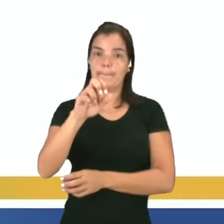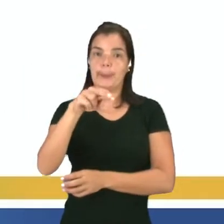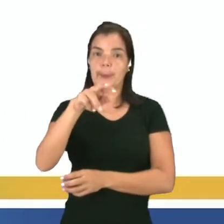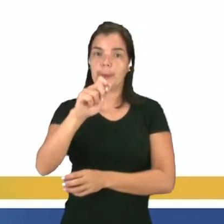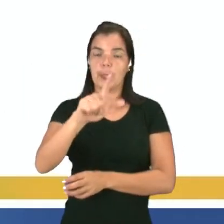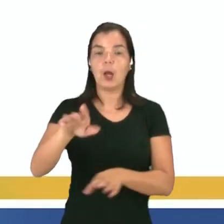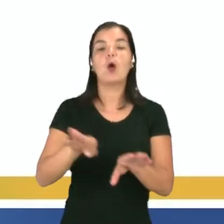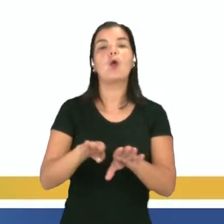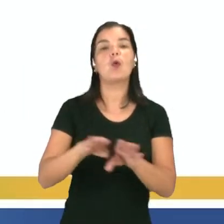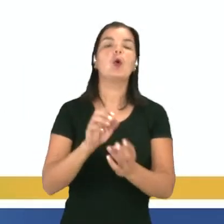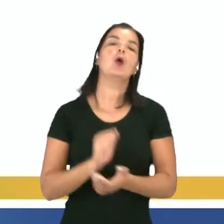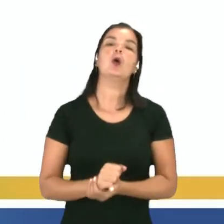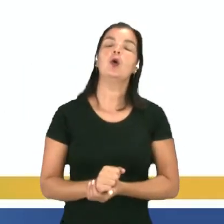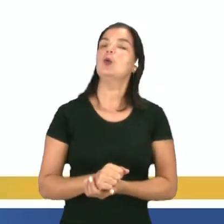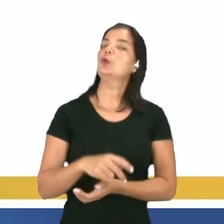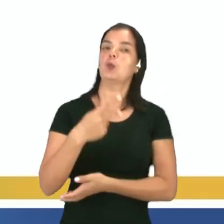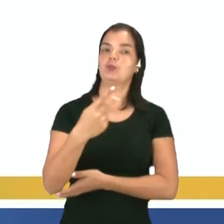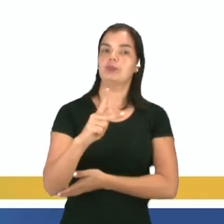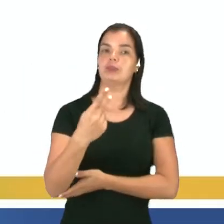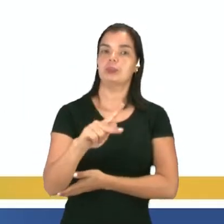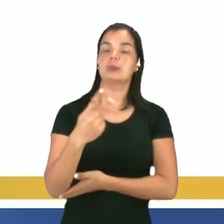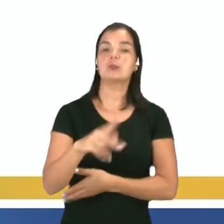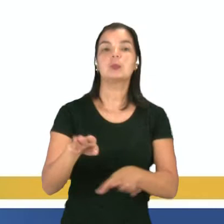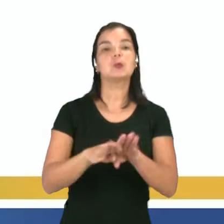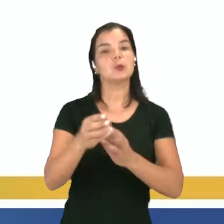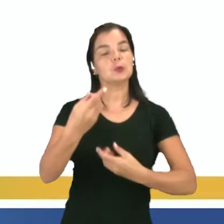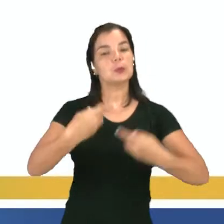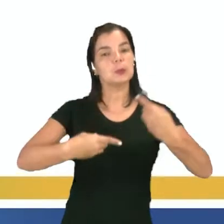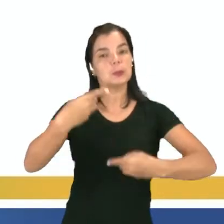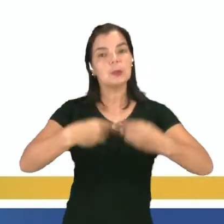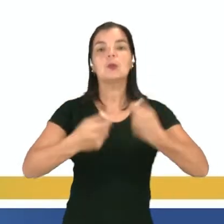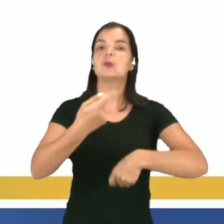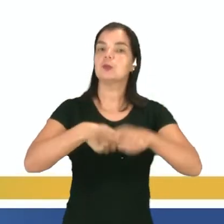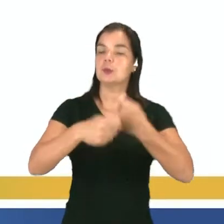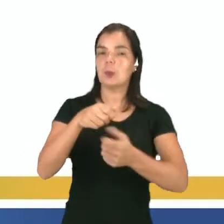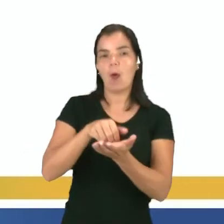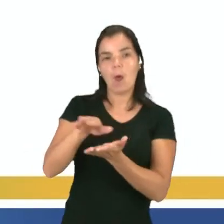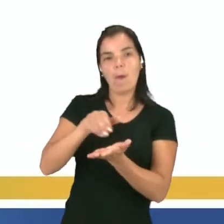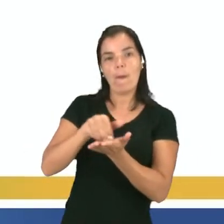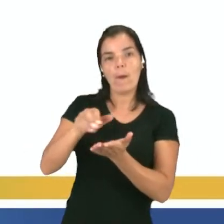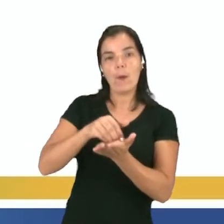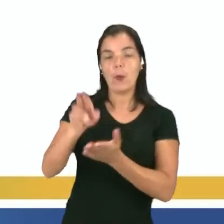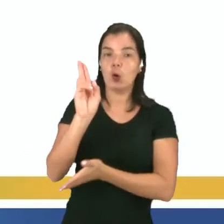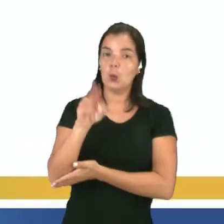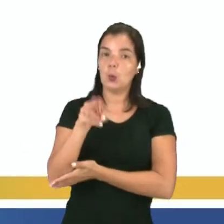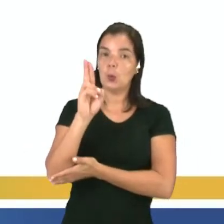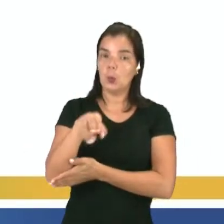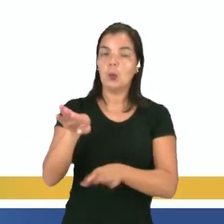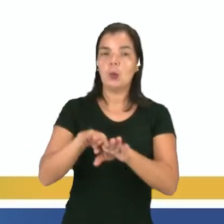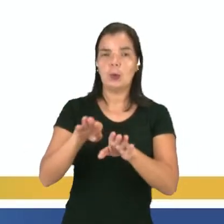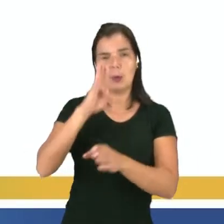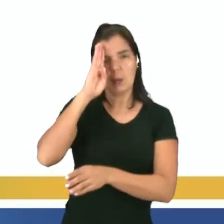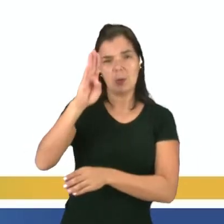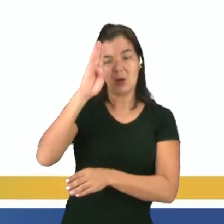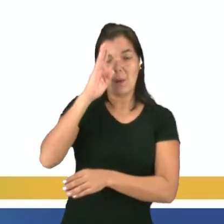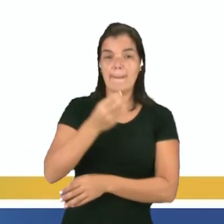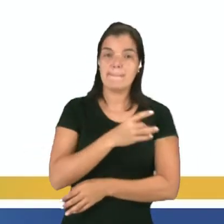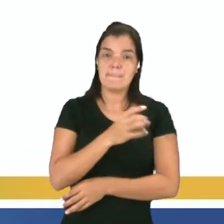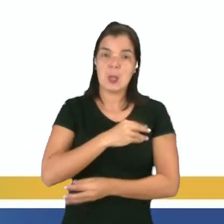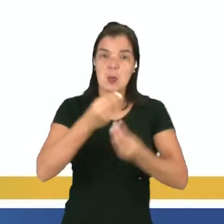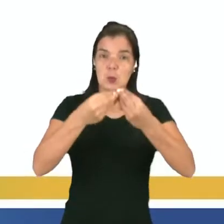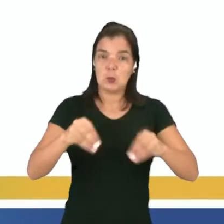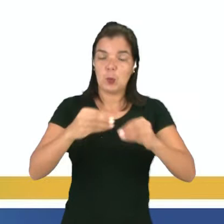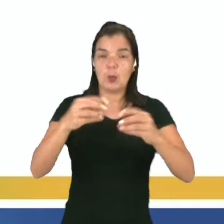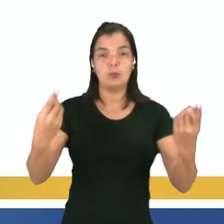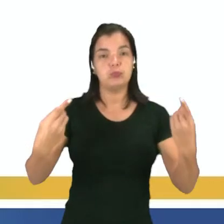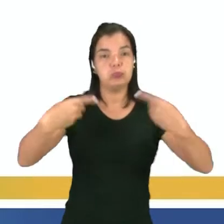Paraguai, crise política e econômica. No Uruguai, demissões de comandantes do exército, medo de uma crise econômica e